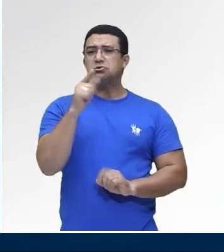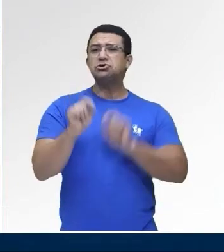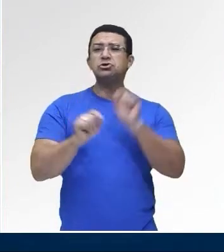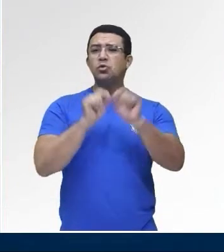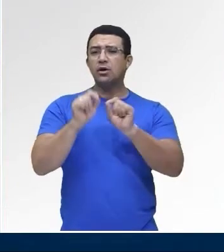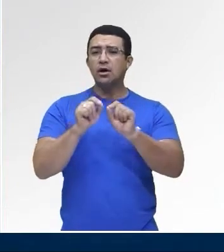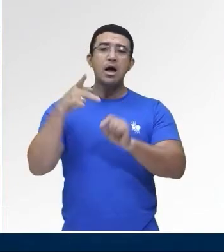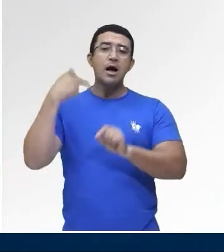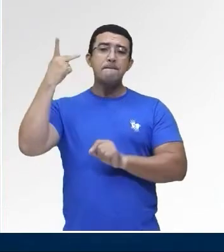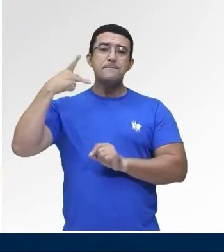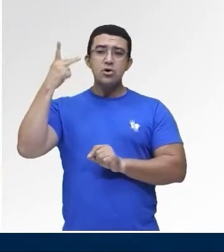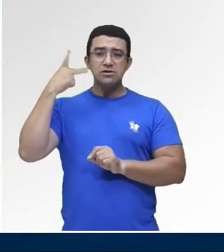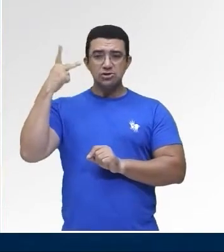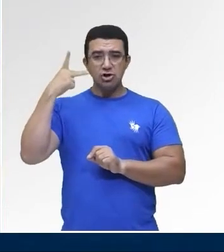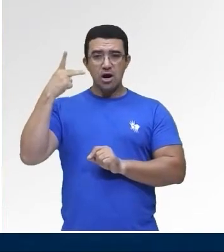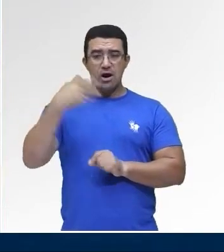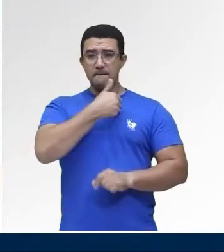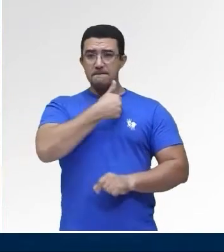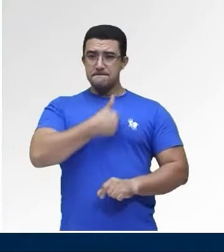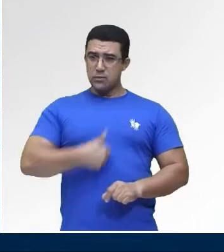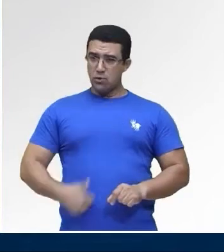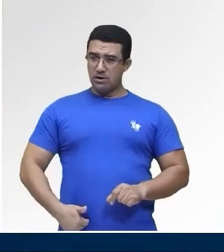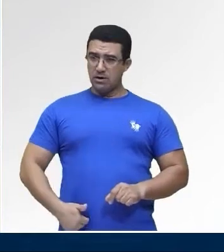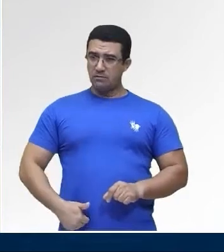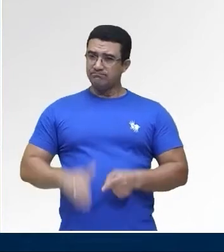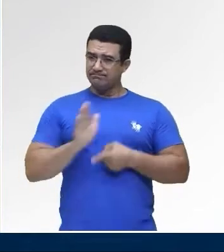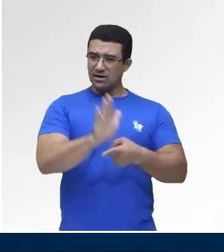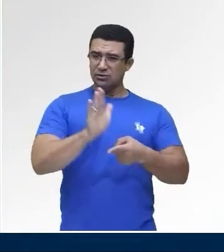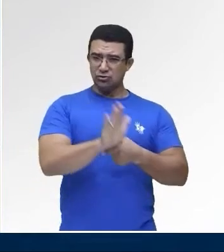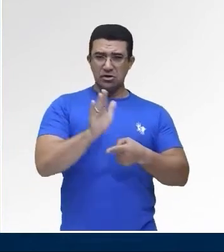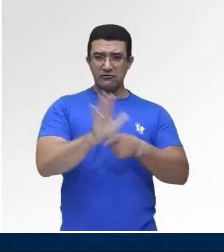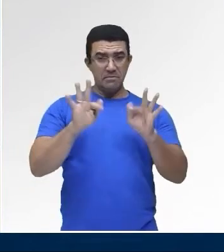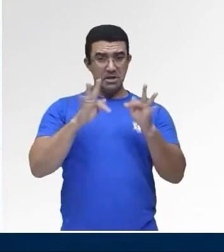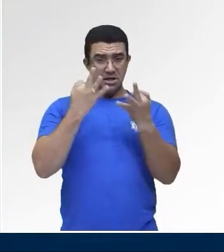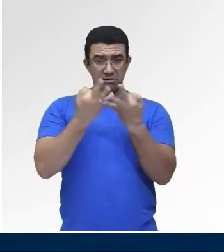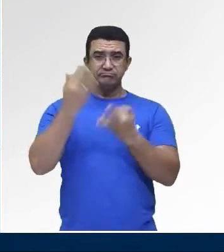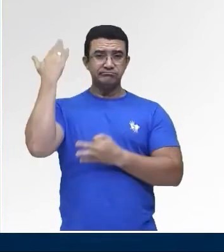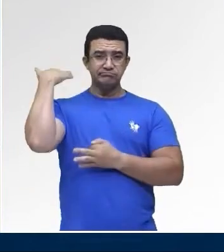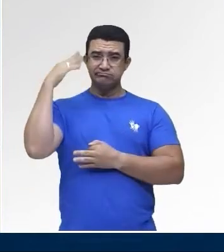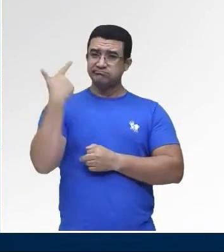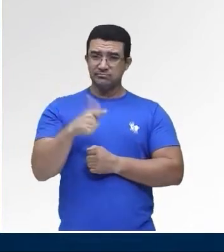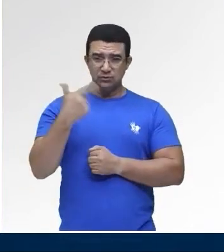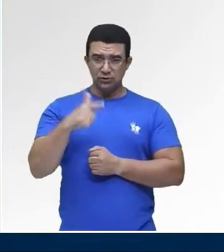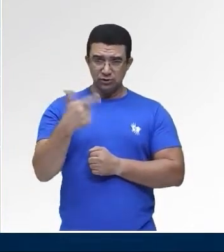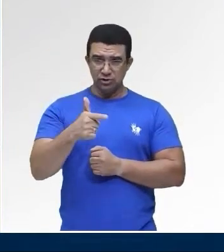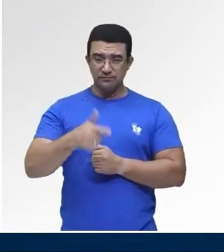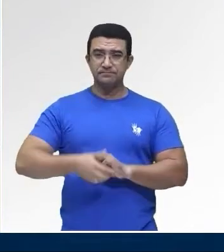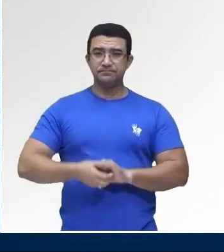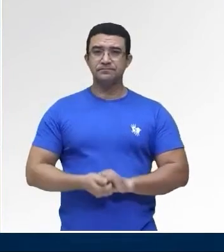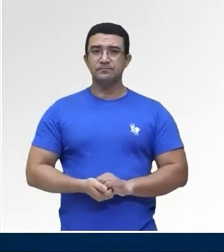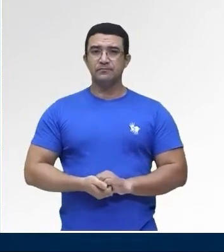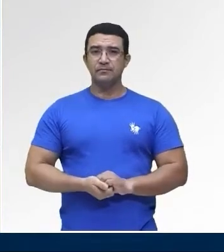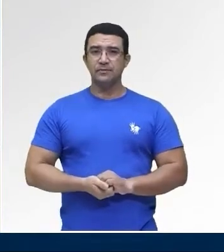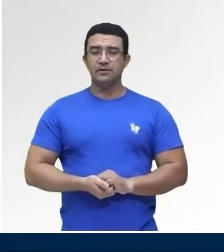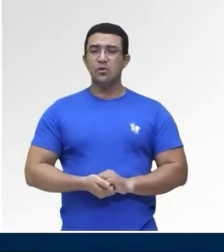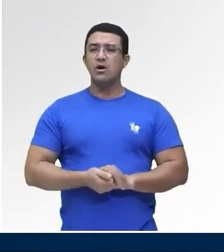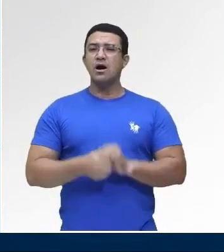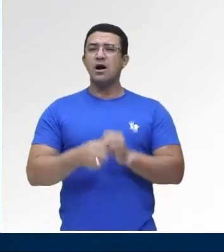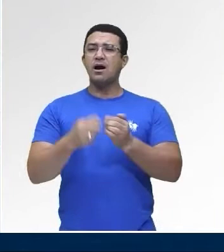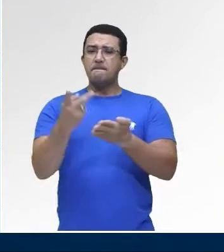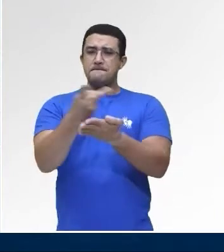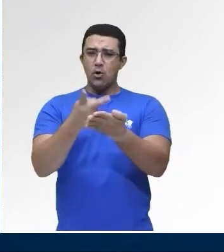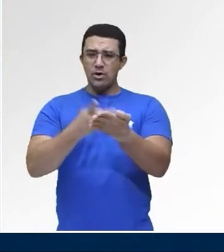políticas públicas para atender a essas famílias. Então, a arte, a poesia vai estar